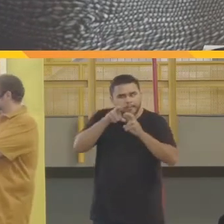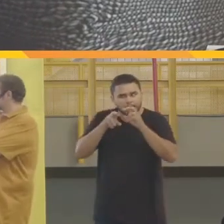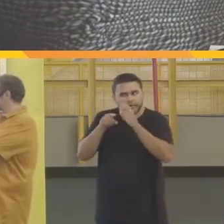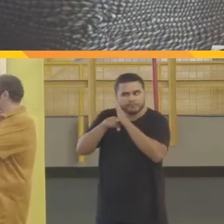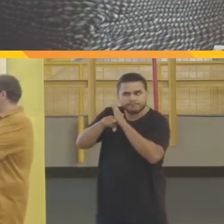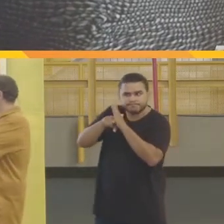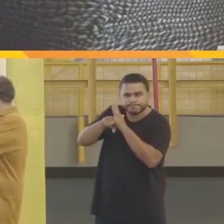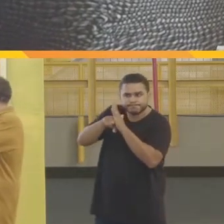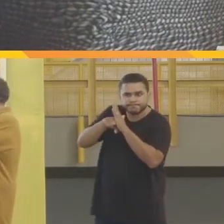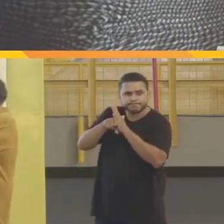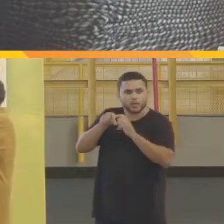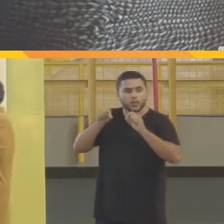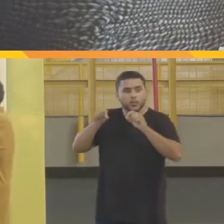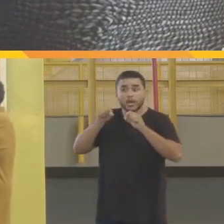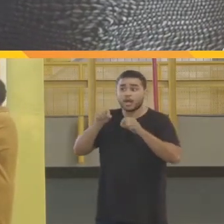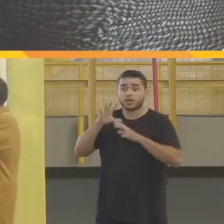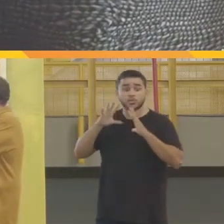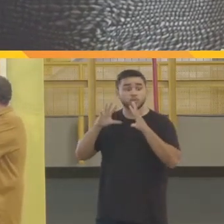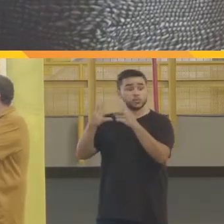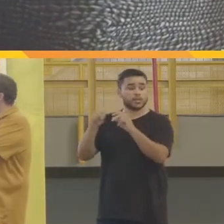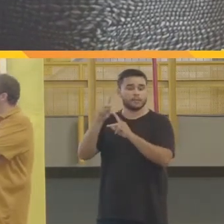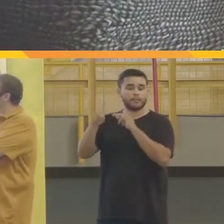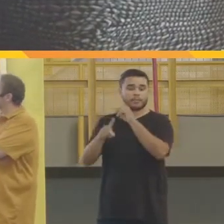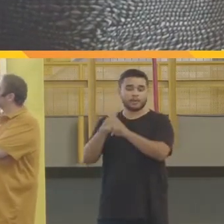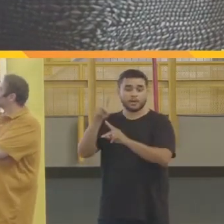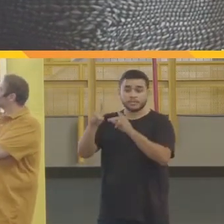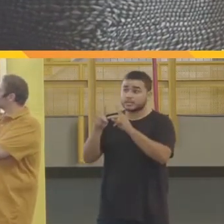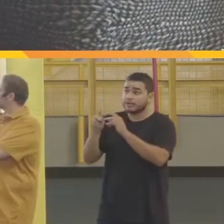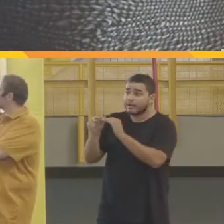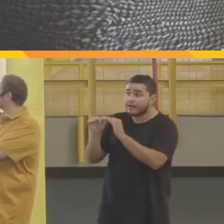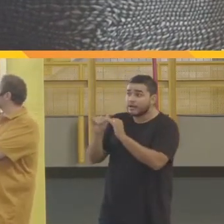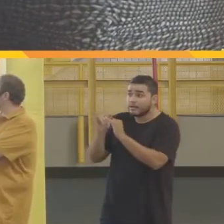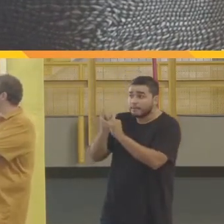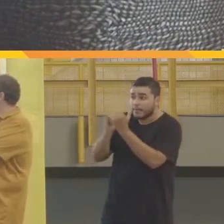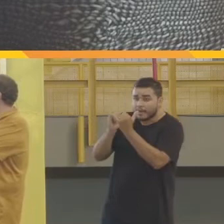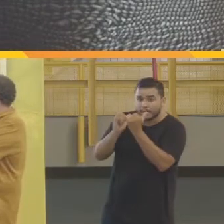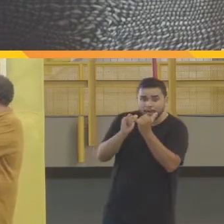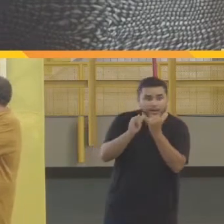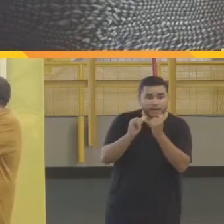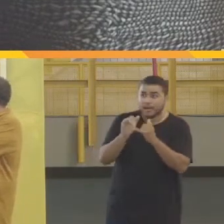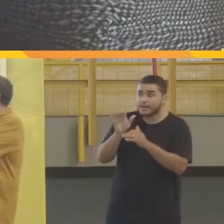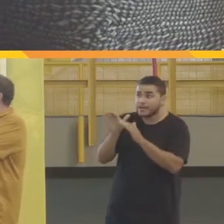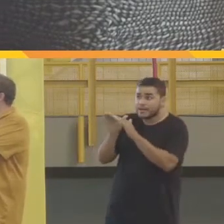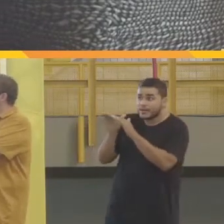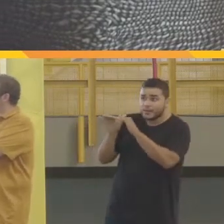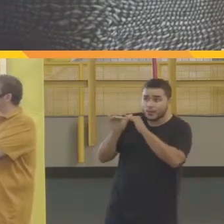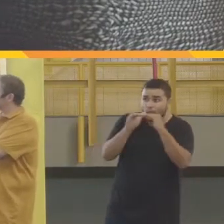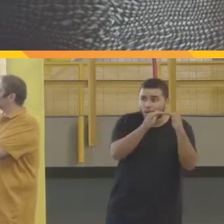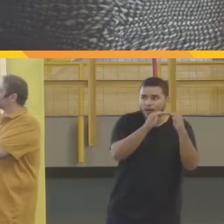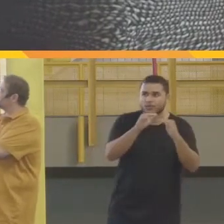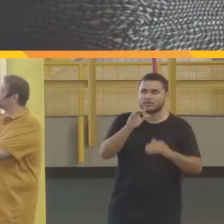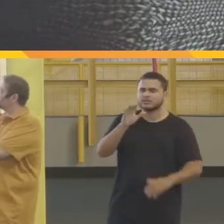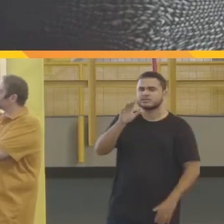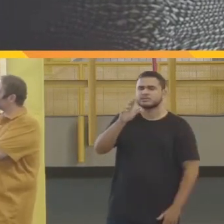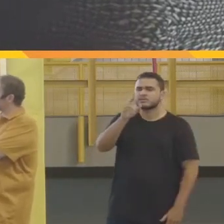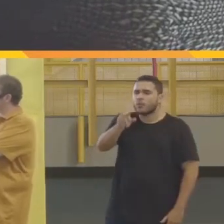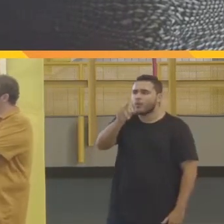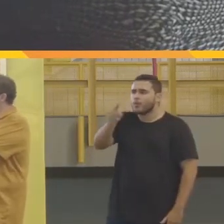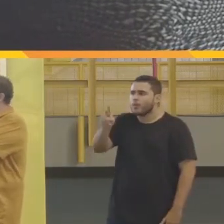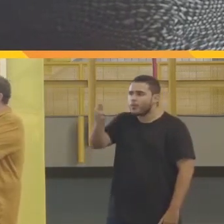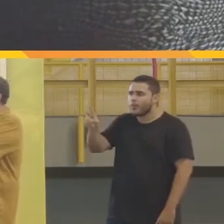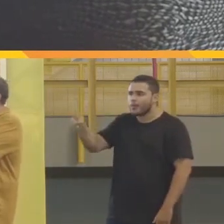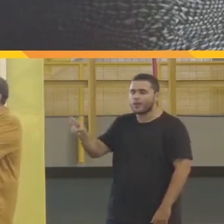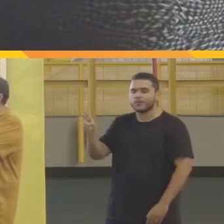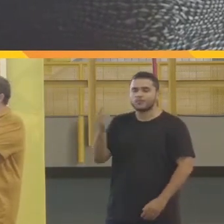que havia em comum em meio a tantas diferenças manifestadas pelos brasileiros. E